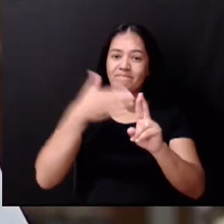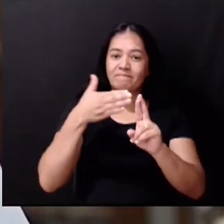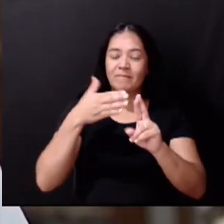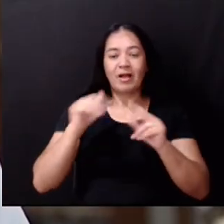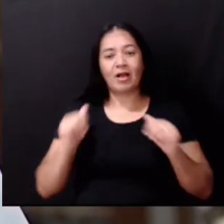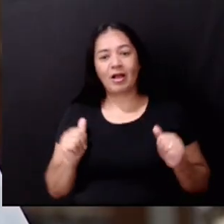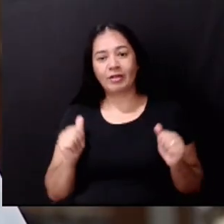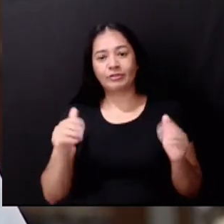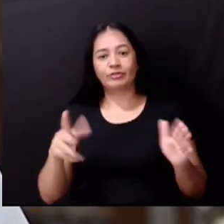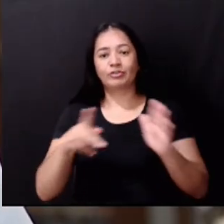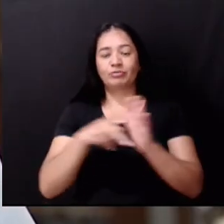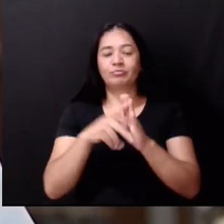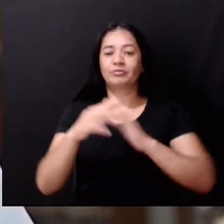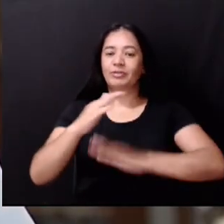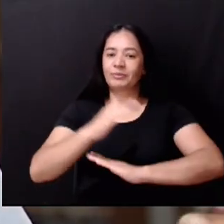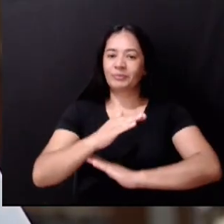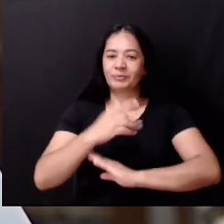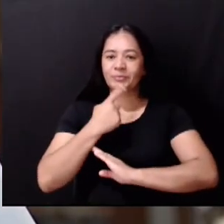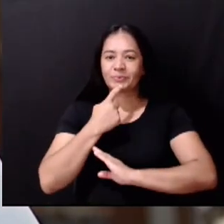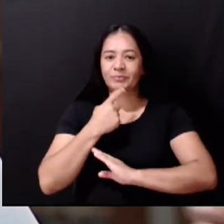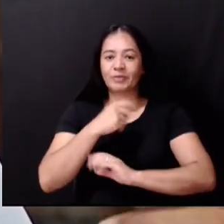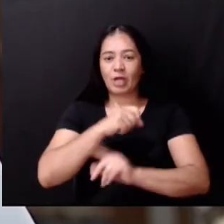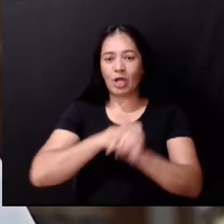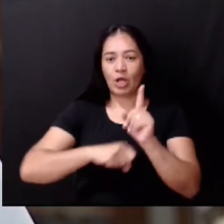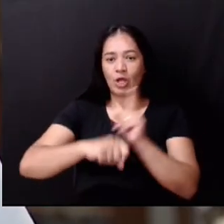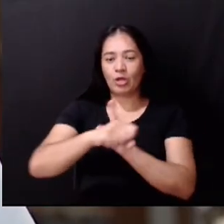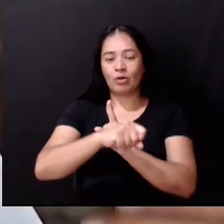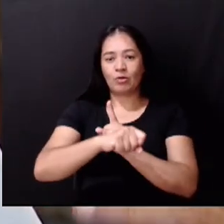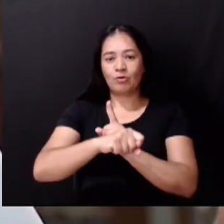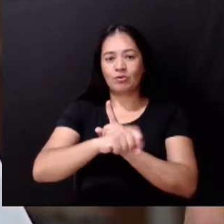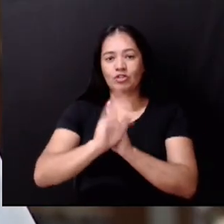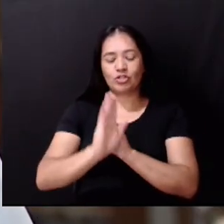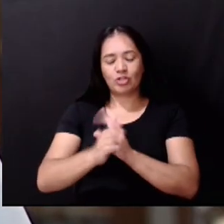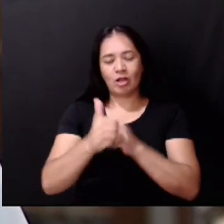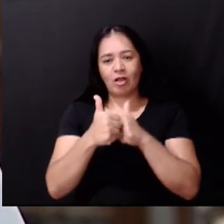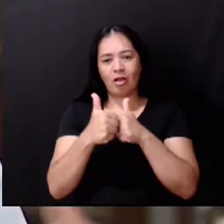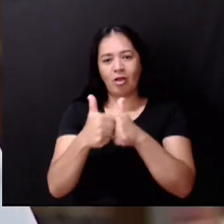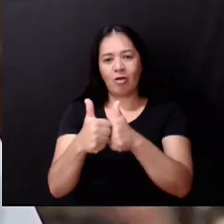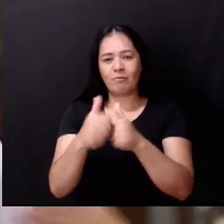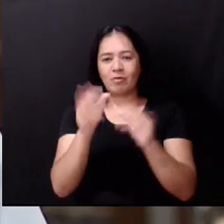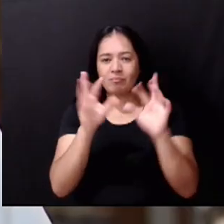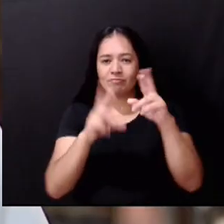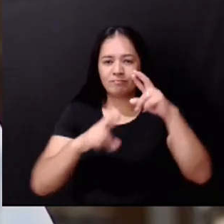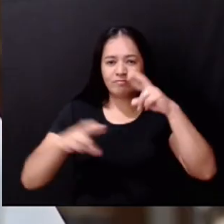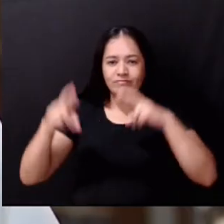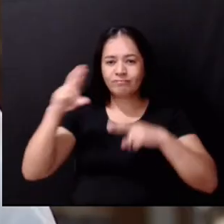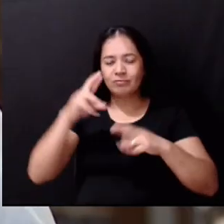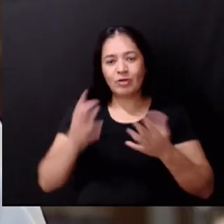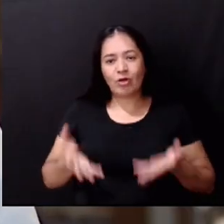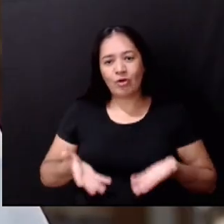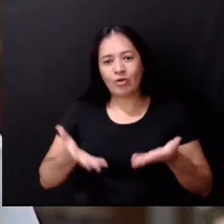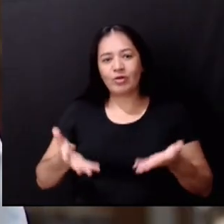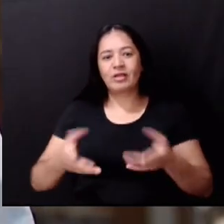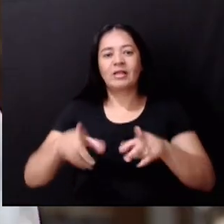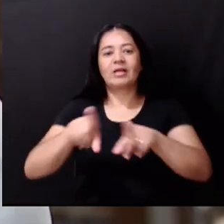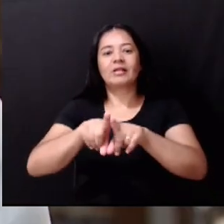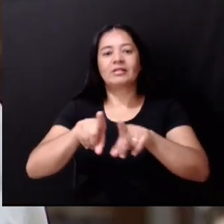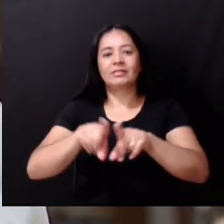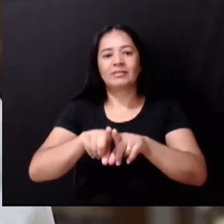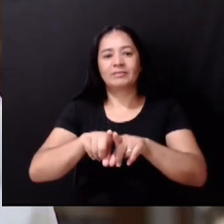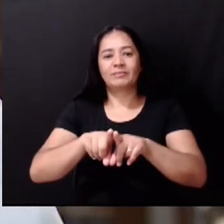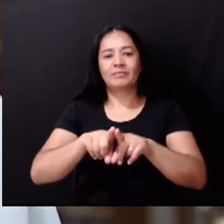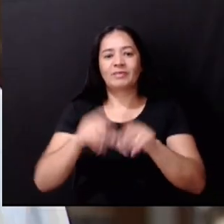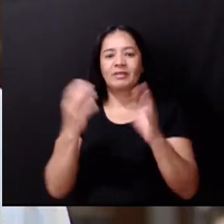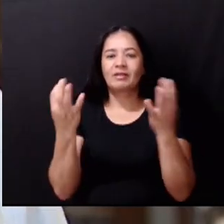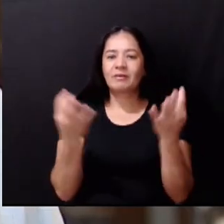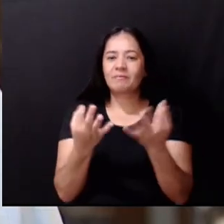né? A sociedade acompanhando, fiscalizando e contribuindo também para esse aperfeiçoamento,